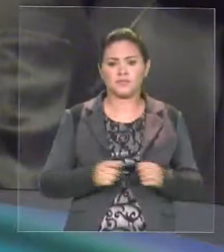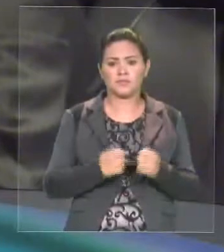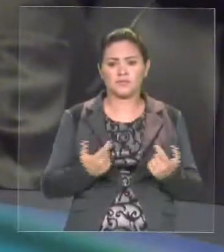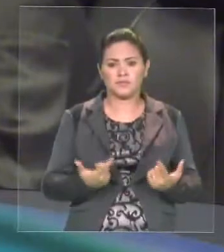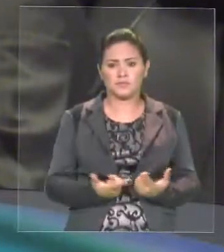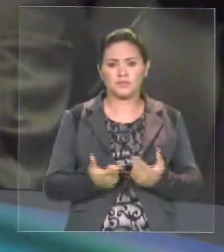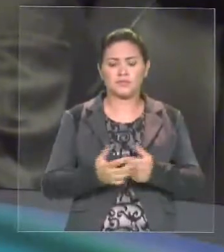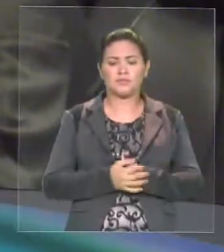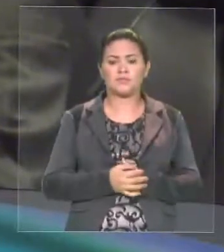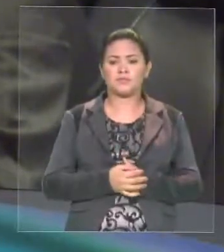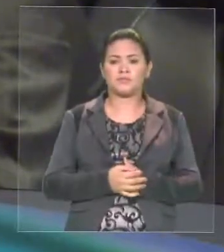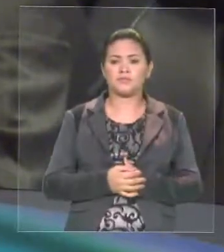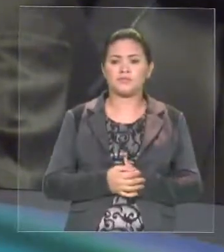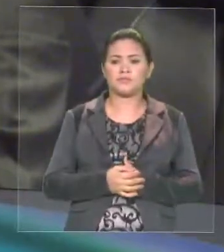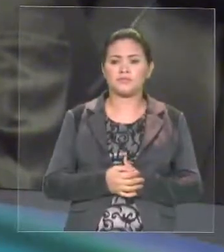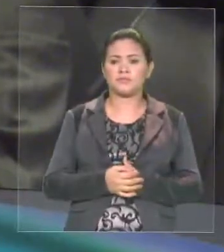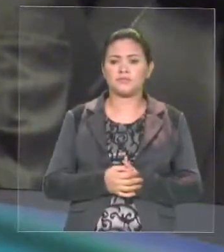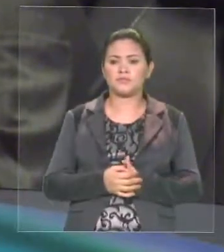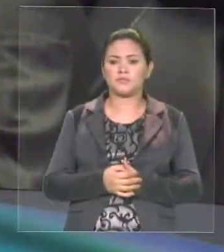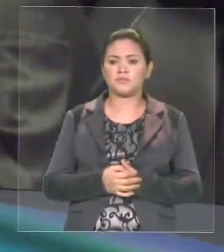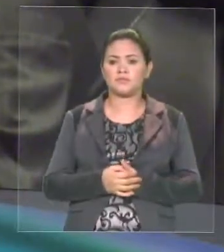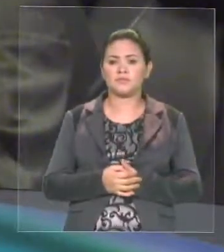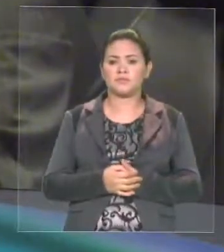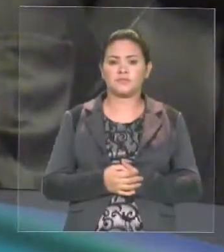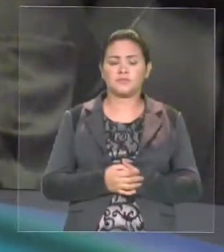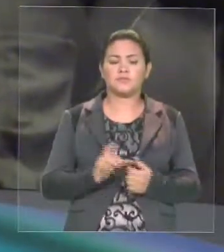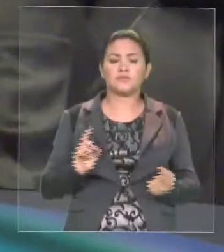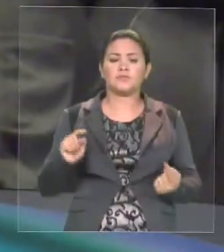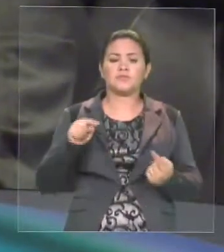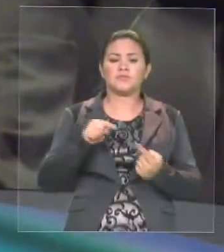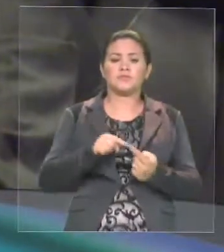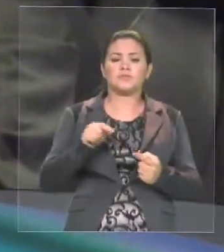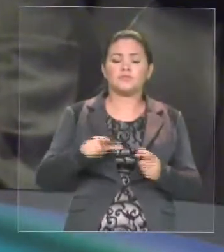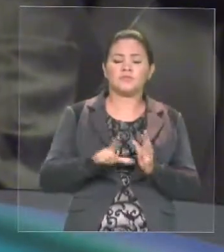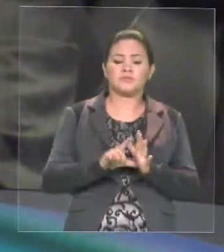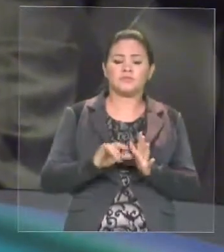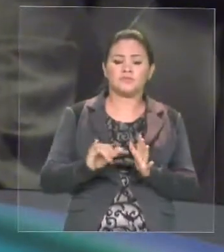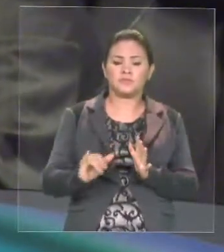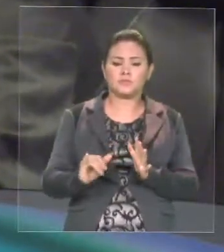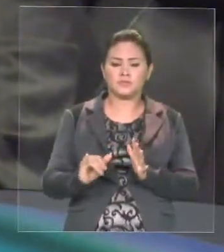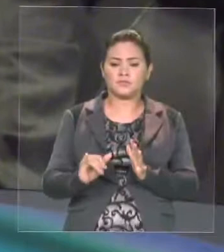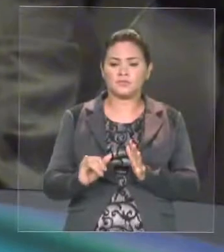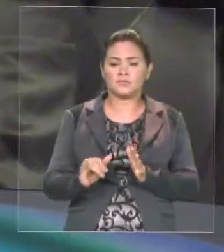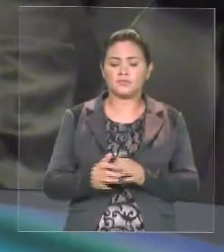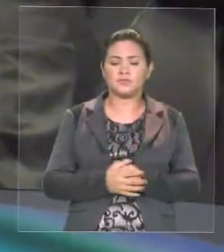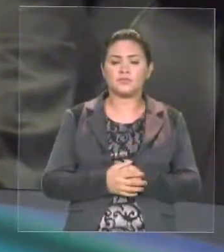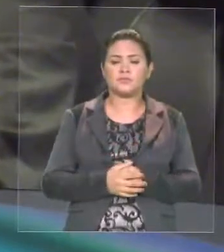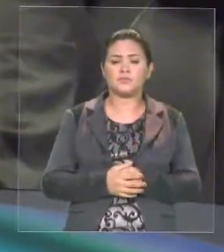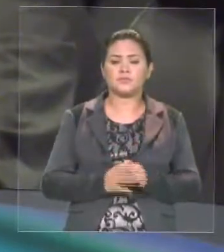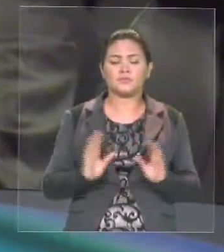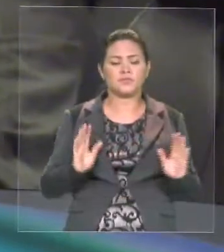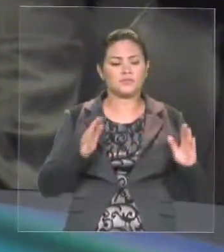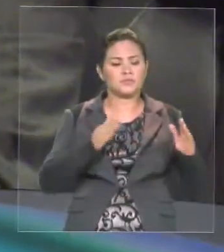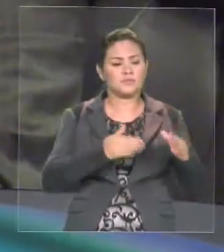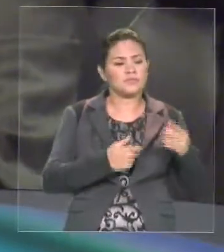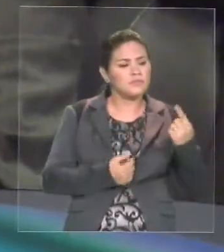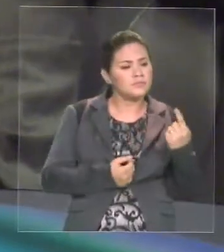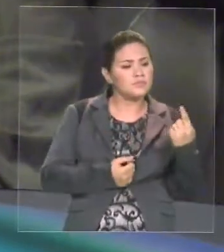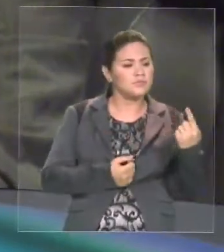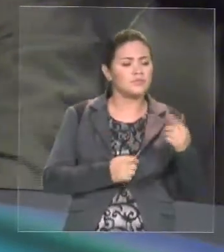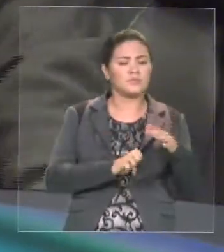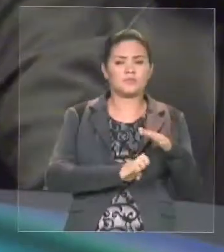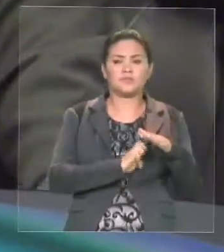em relação ao objetivo dessa lei de atender, por exemplo, uma empresa de forma